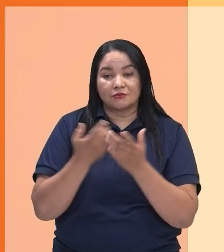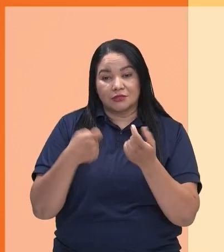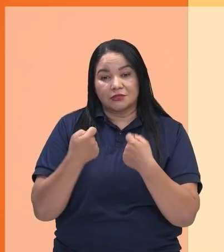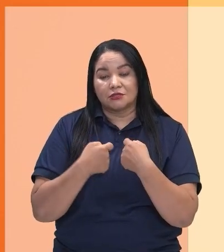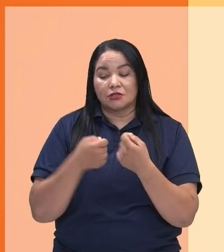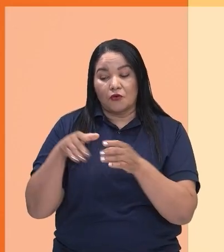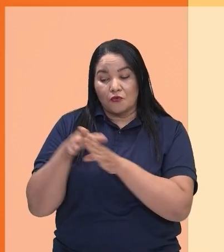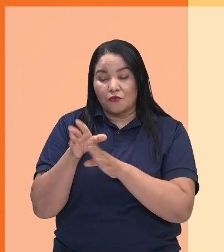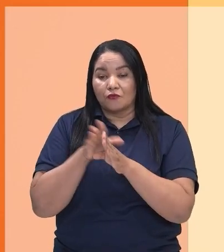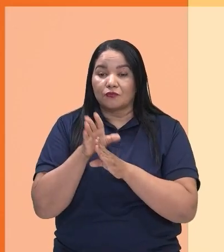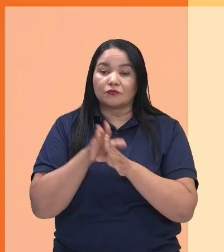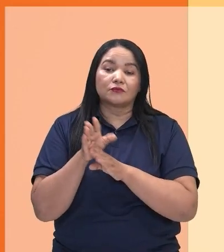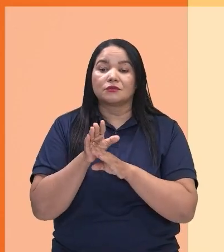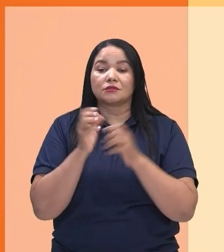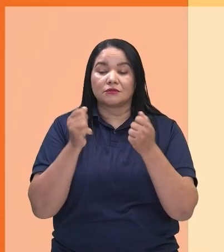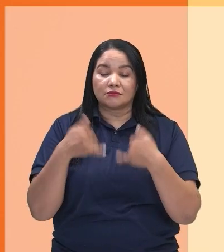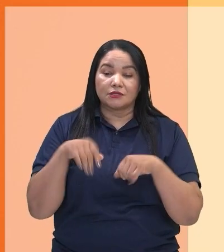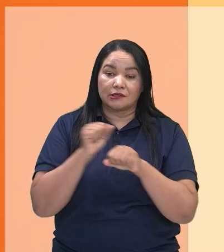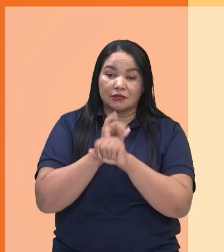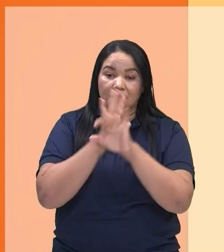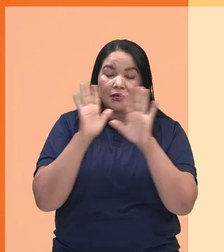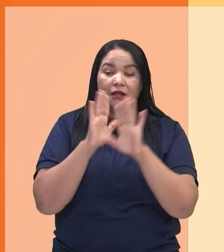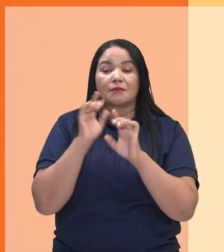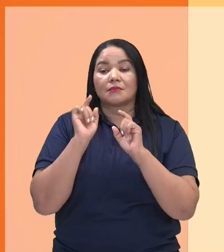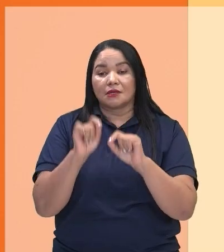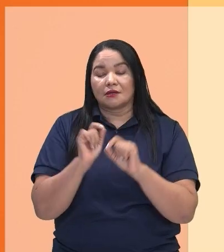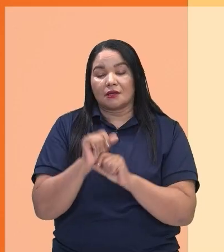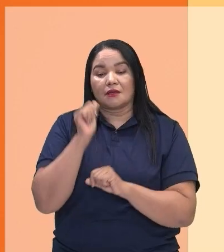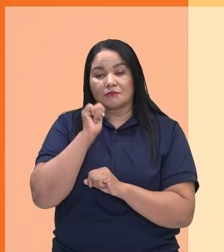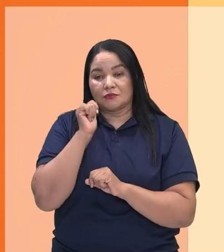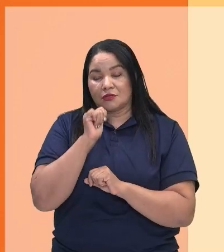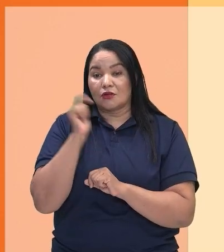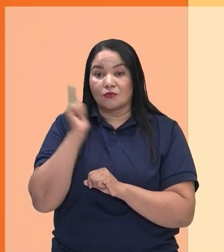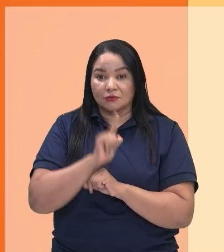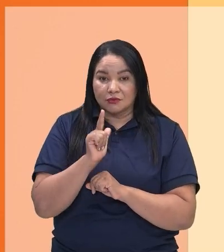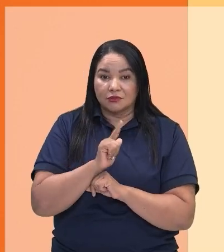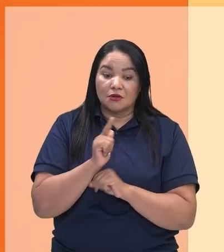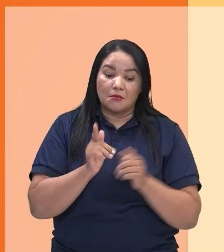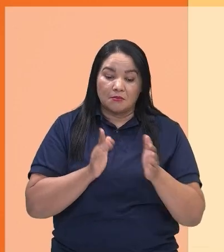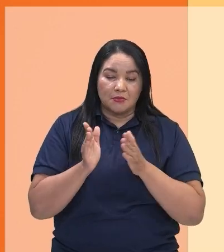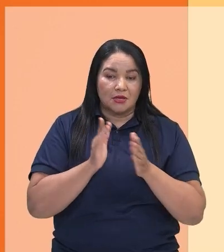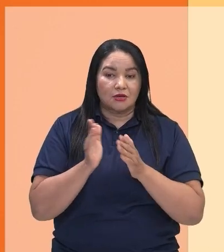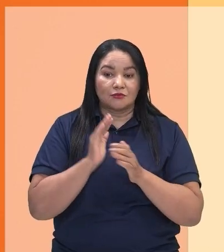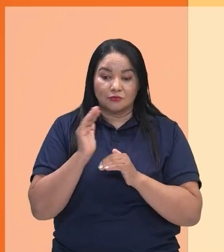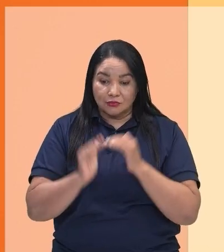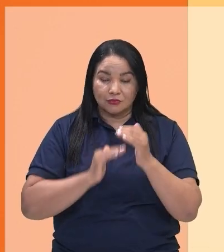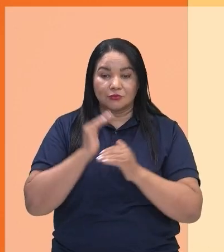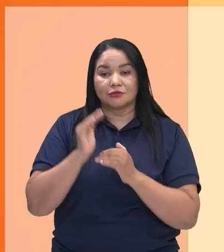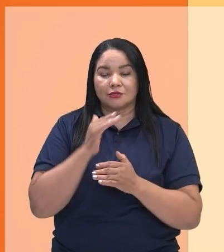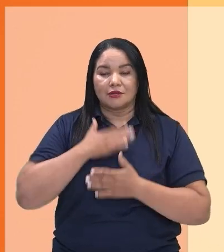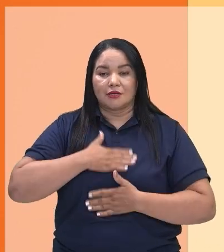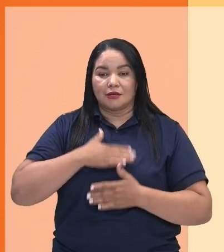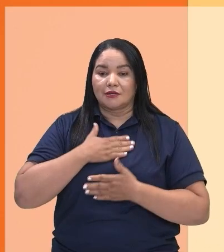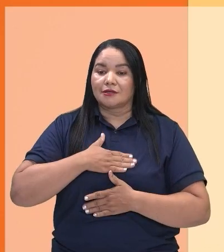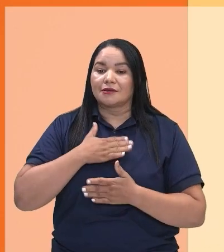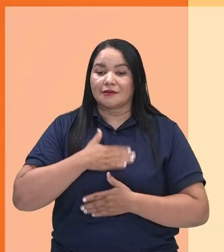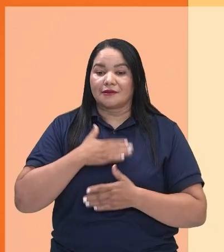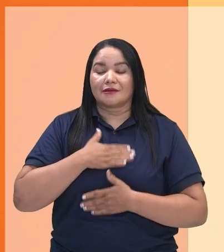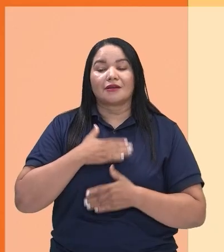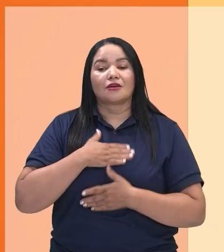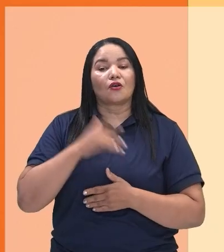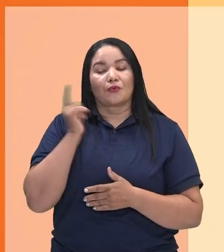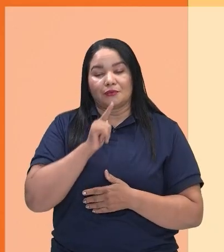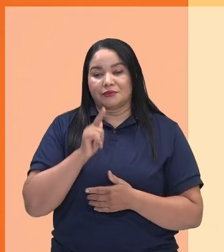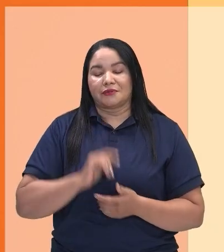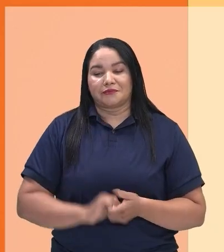com bastante clareza para que essa menina consiga, né, passar por esse período com mais calma, né, com mais